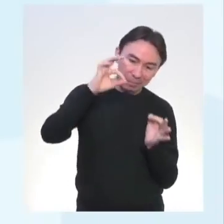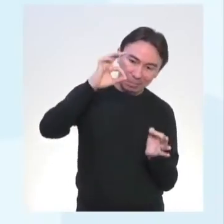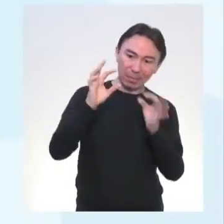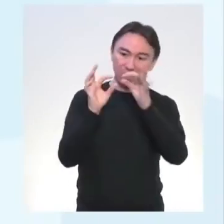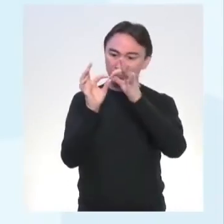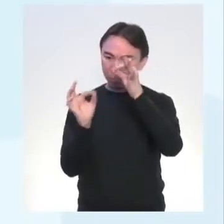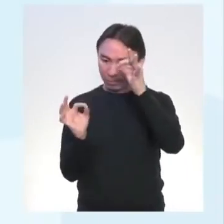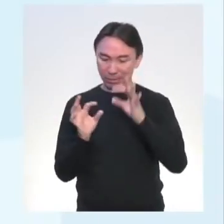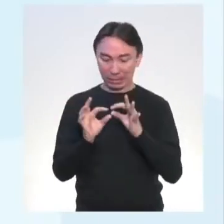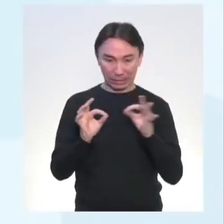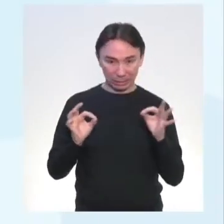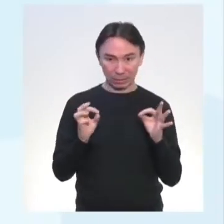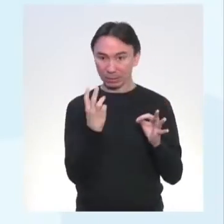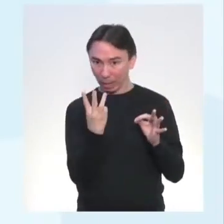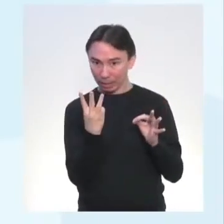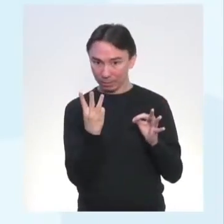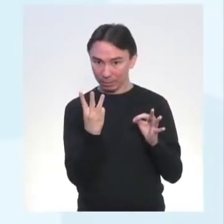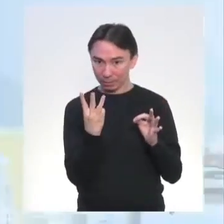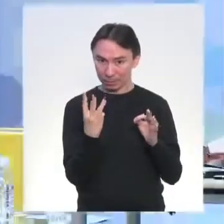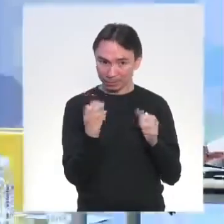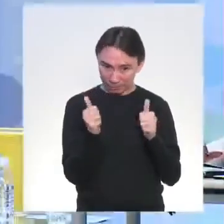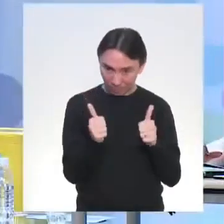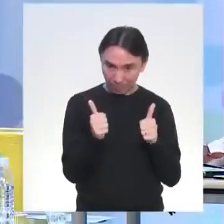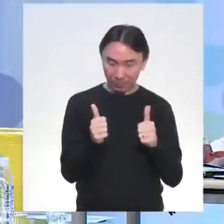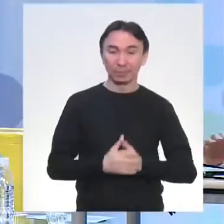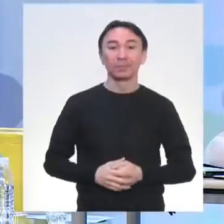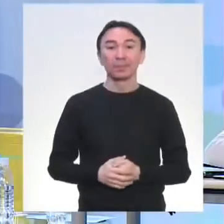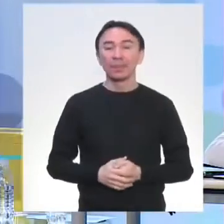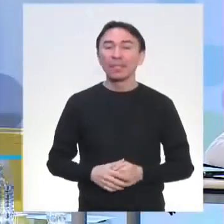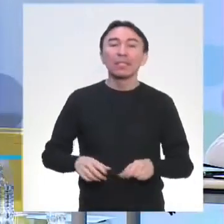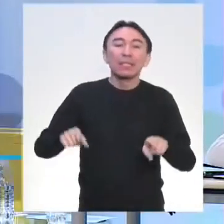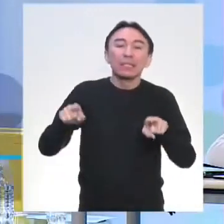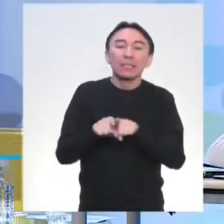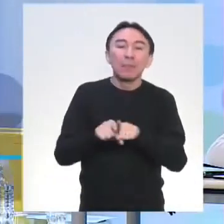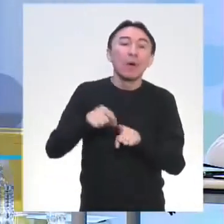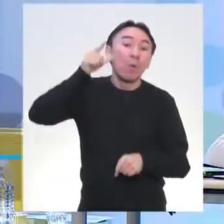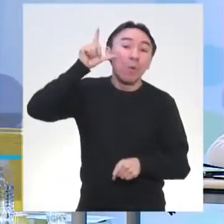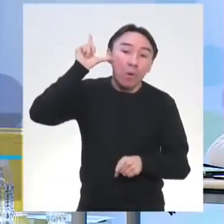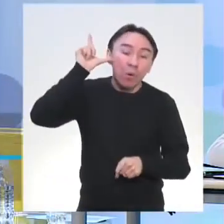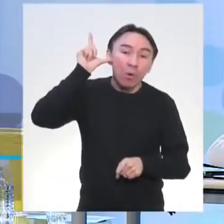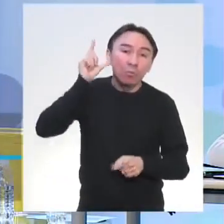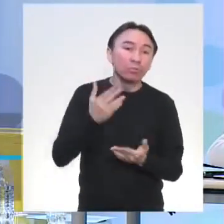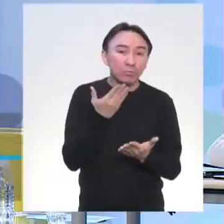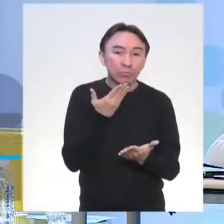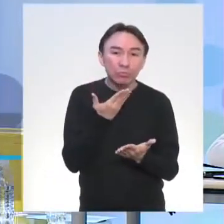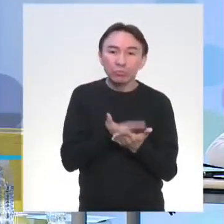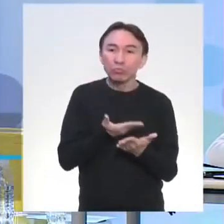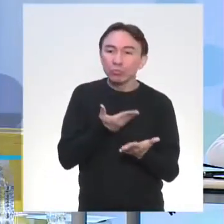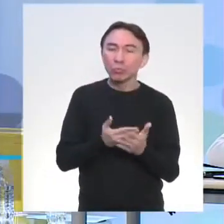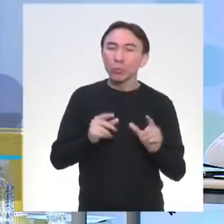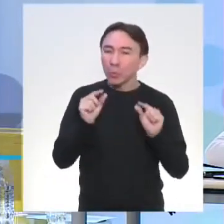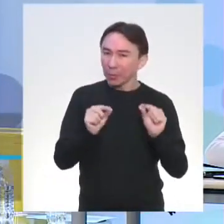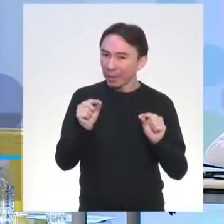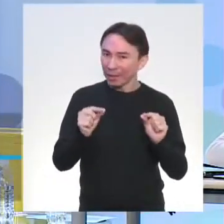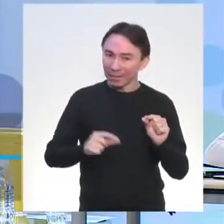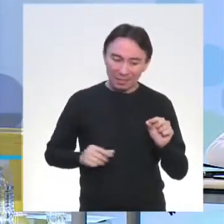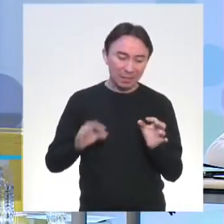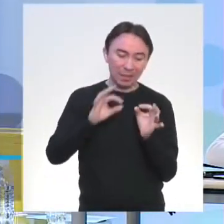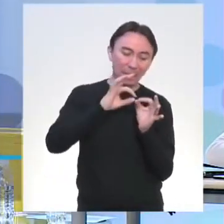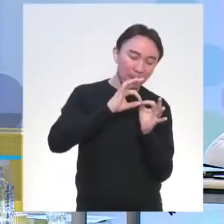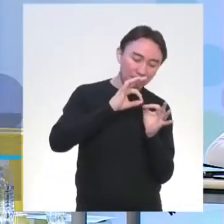tem os seus nomes. Outra coisa que a gente viu ontem, Vivi, foi em relação à ampliação ou redução de segmentos de reta.